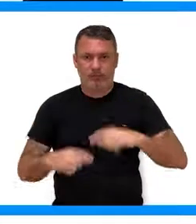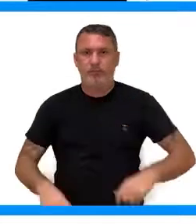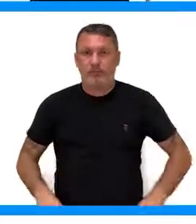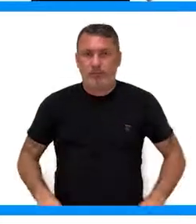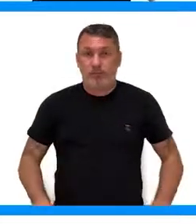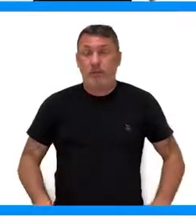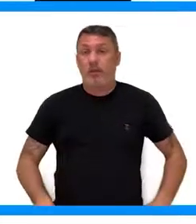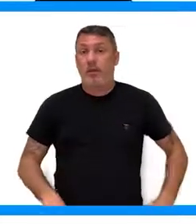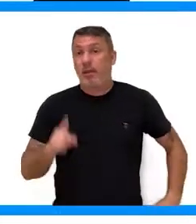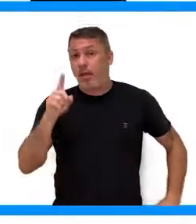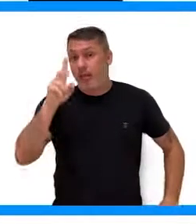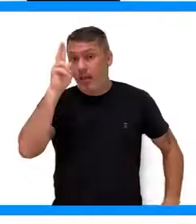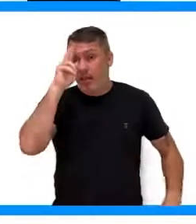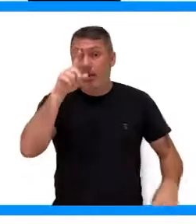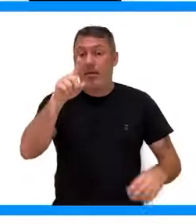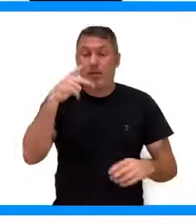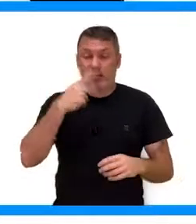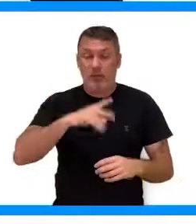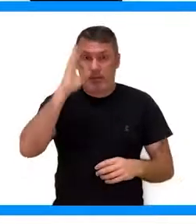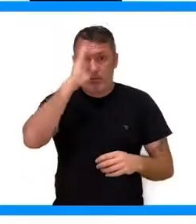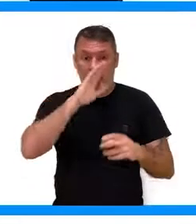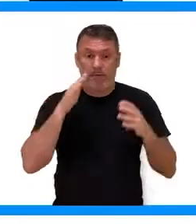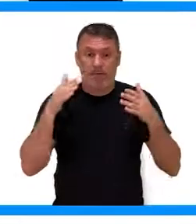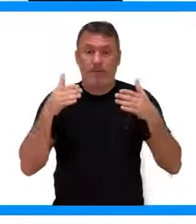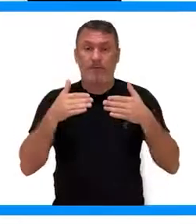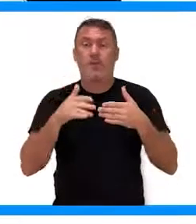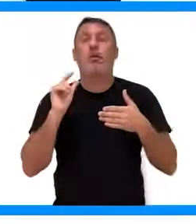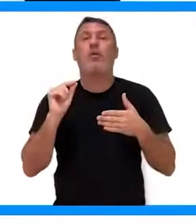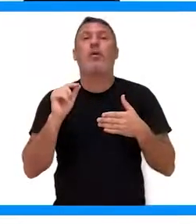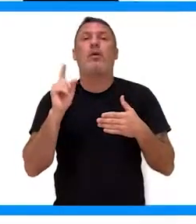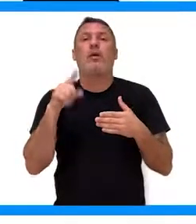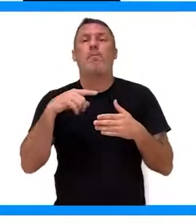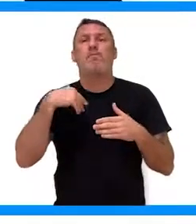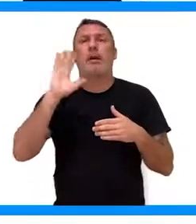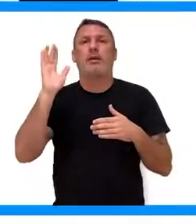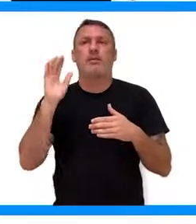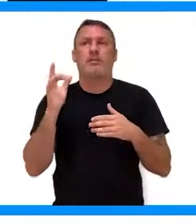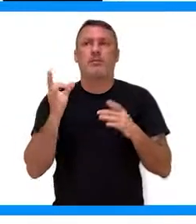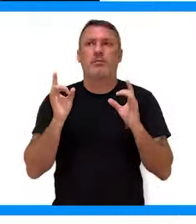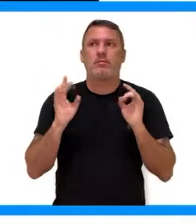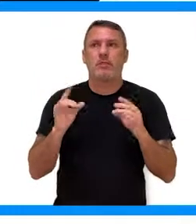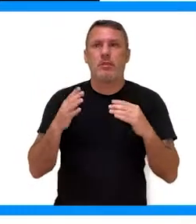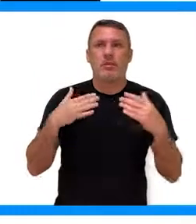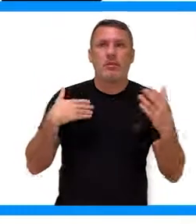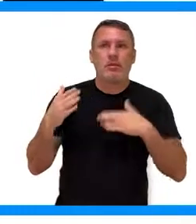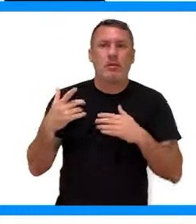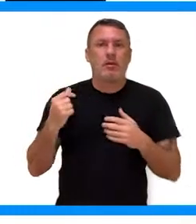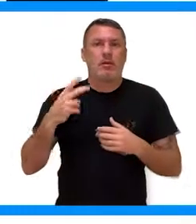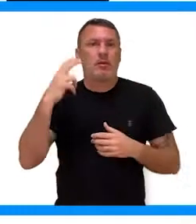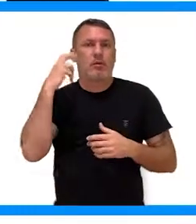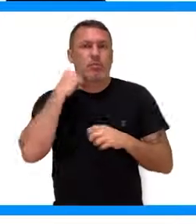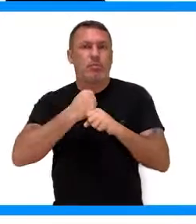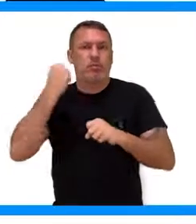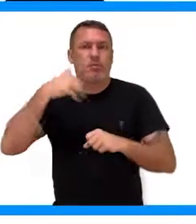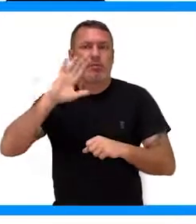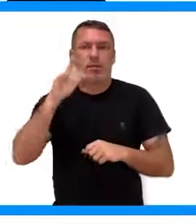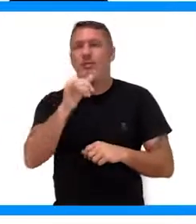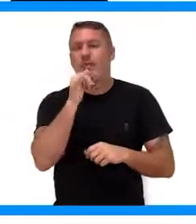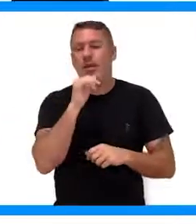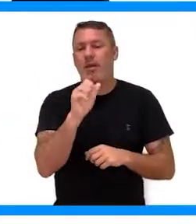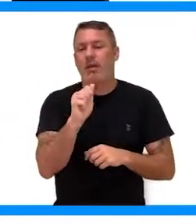você se lembre que o nosso foco ele sempre foi arrecadar o máximo com isso. De fato,